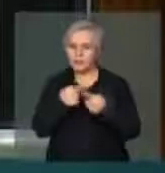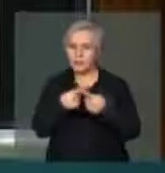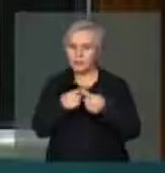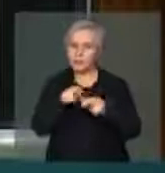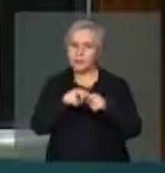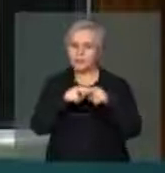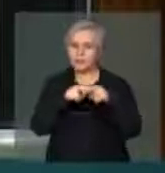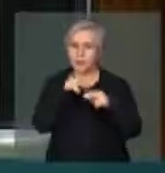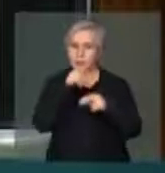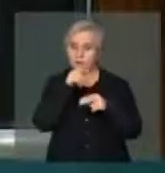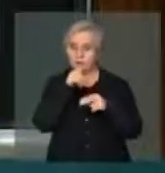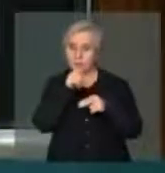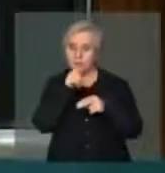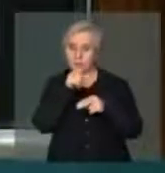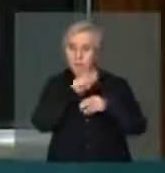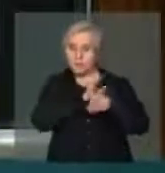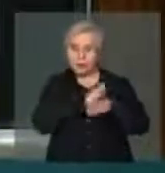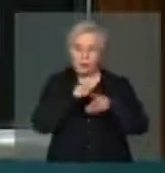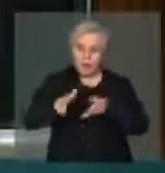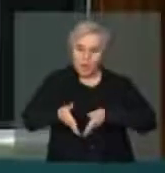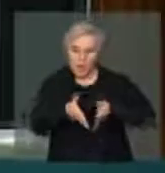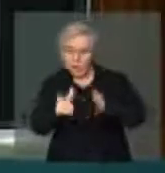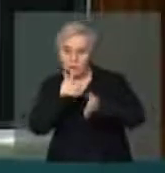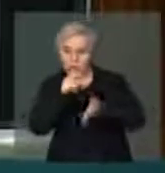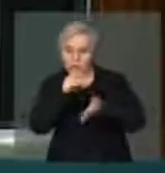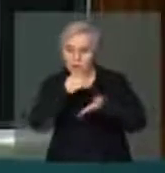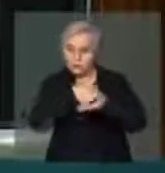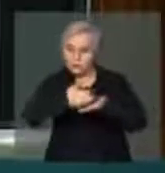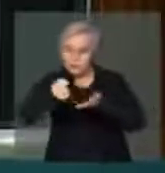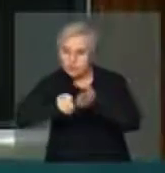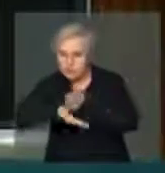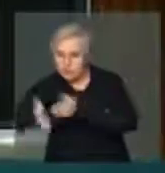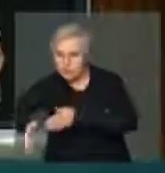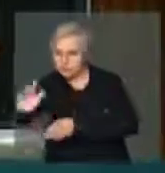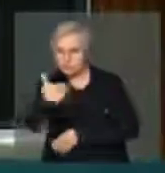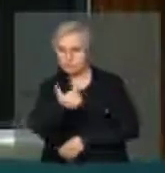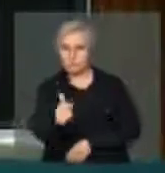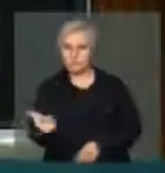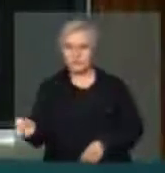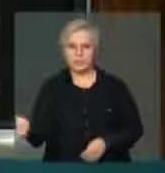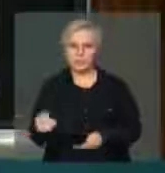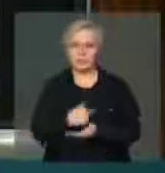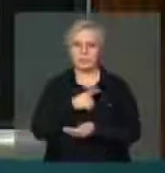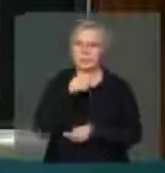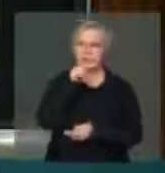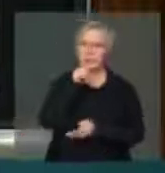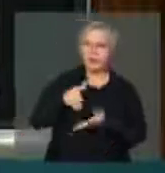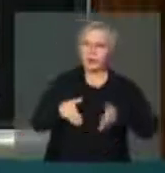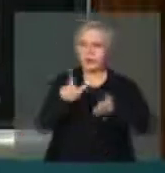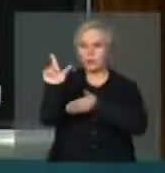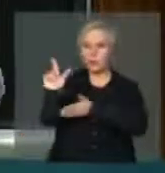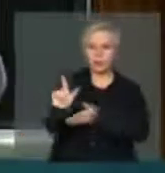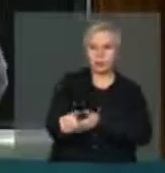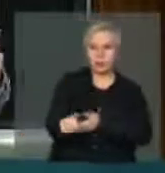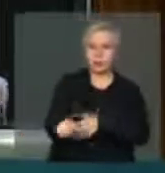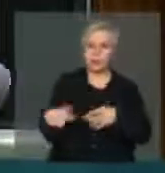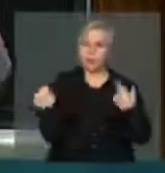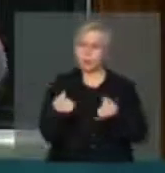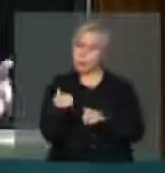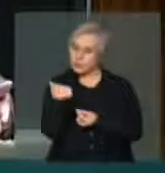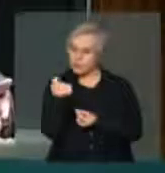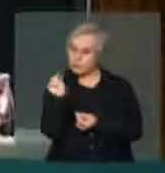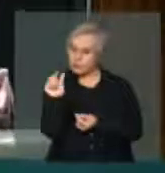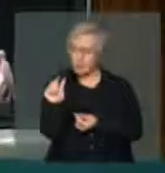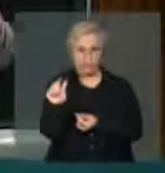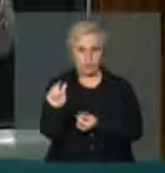de 20% de sua capacidade. Está lá um pouquinho. Então tem que pegar um tiquinho desse dinheiro, 1